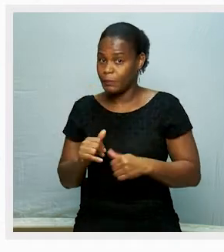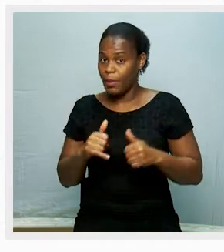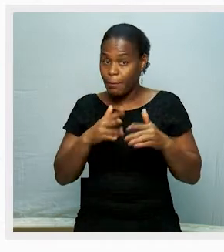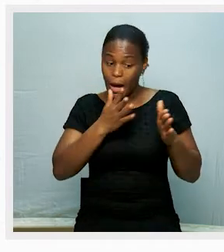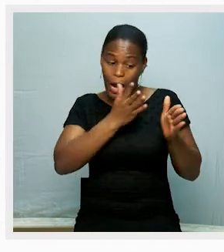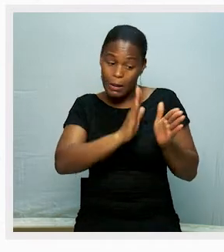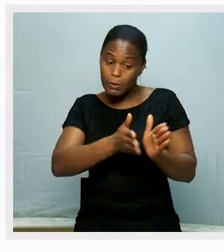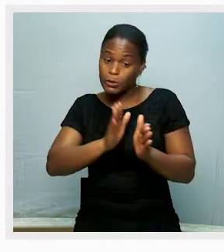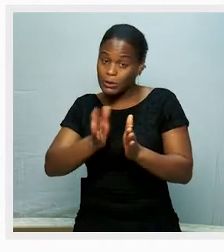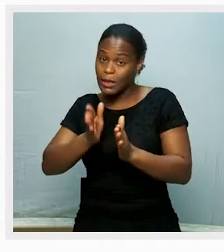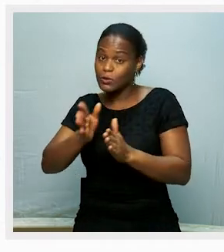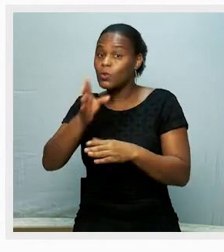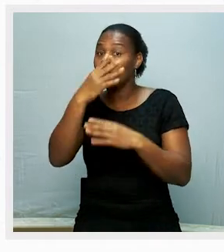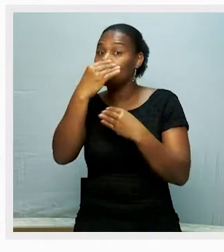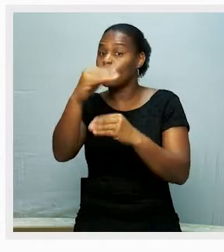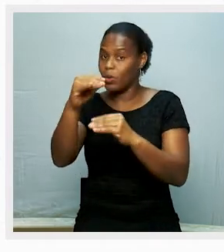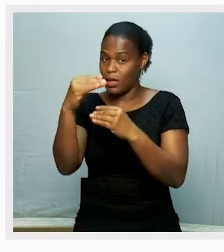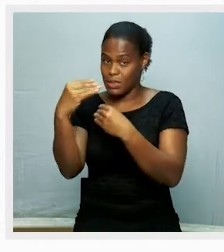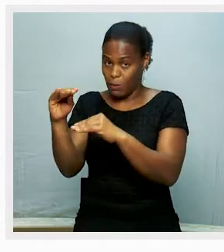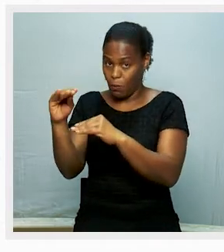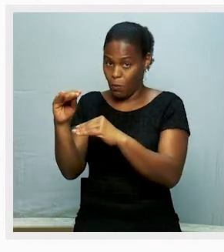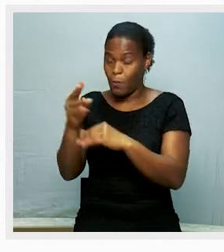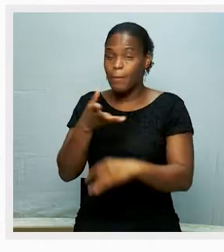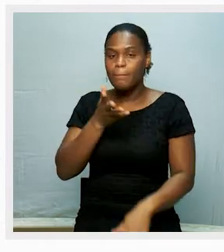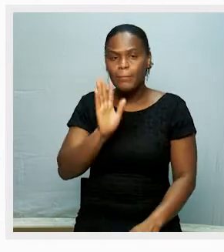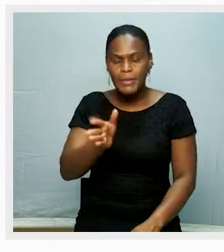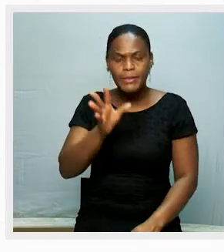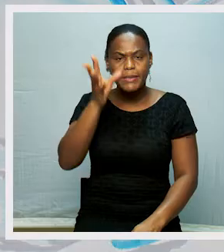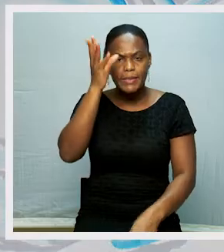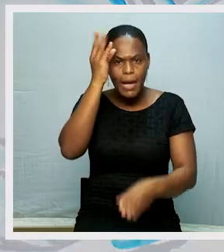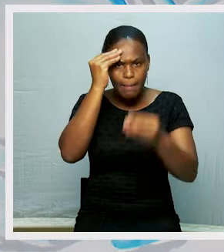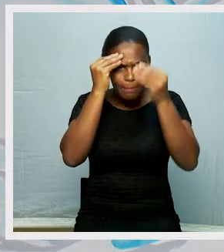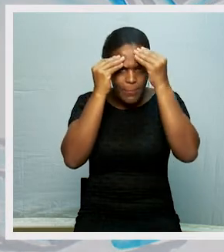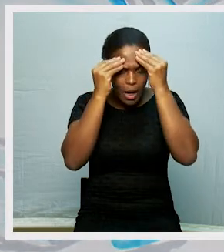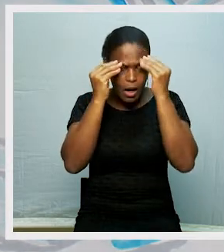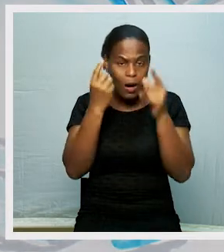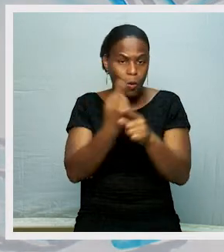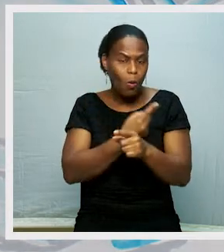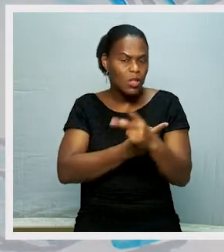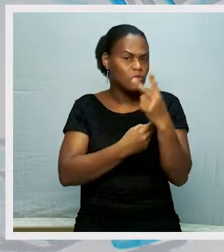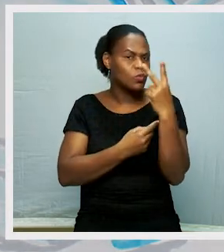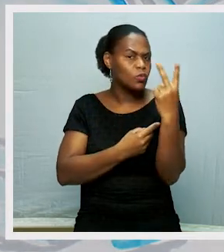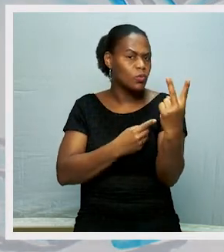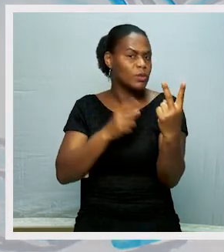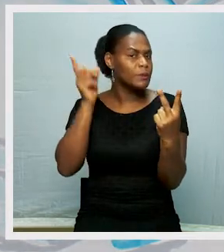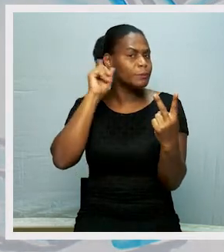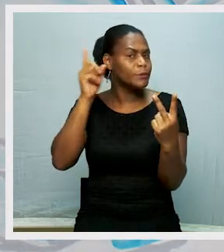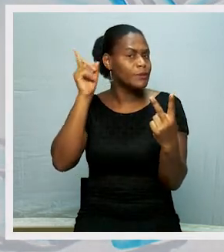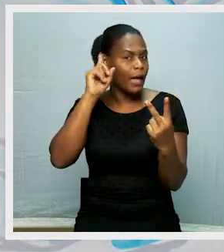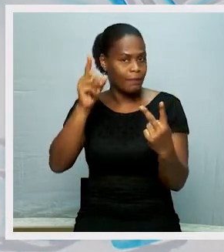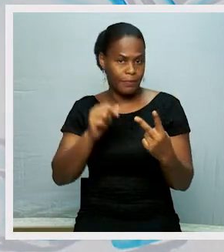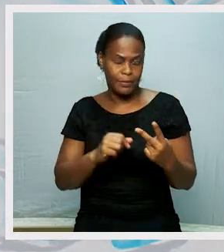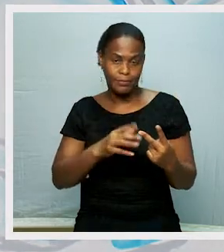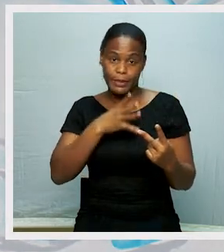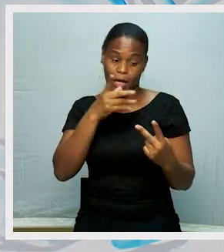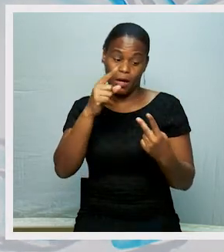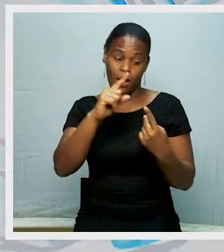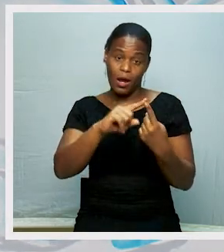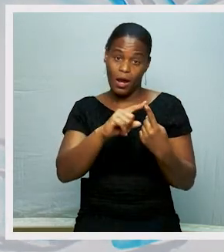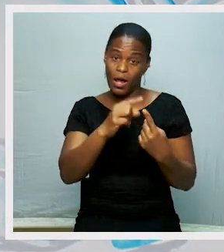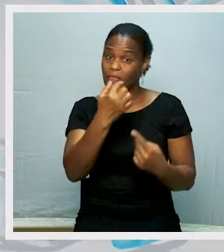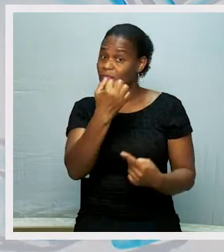de educação, nós temos que aprender duas coisas importantes. Temos que aprender o